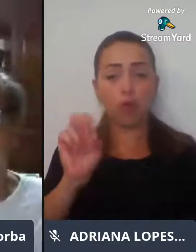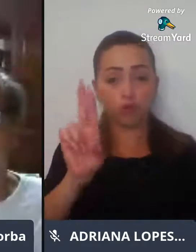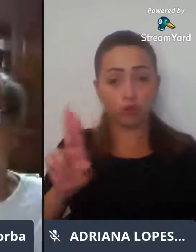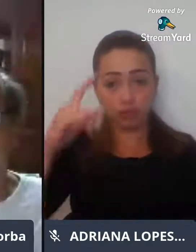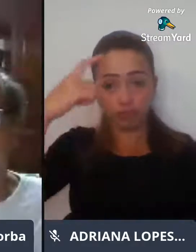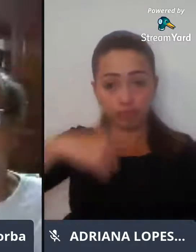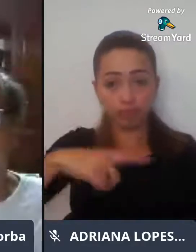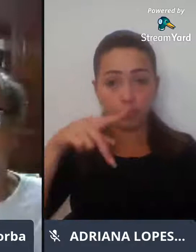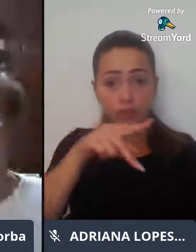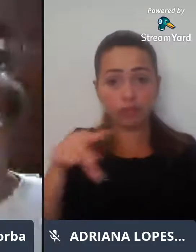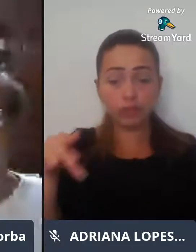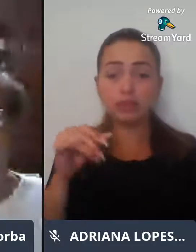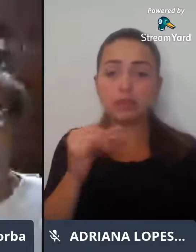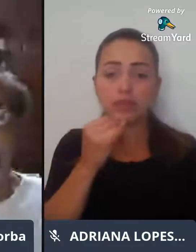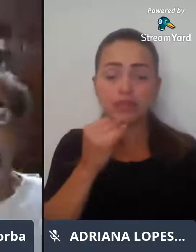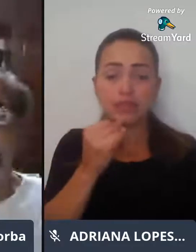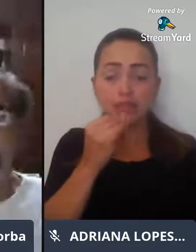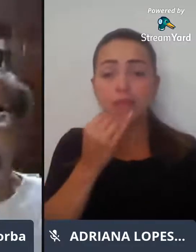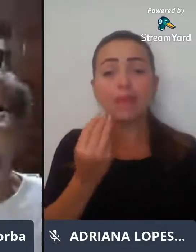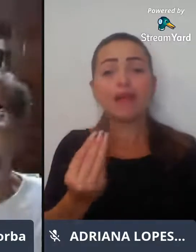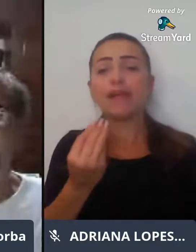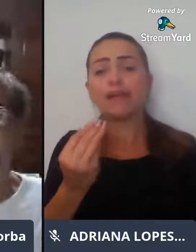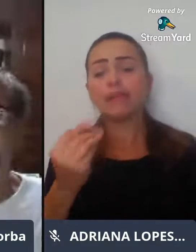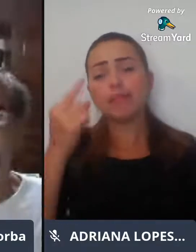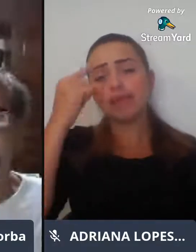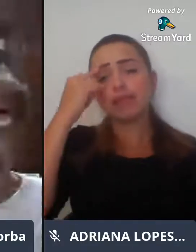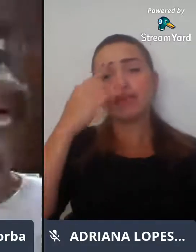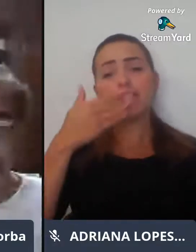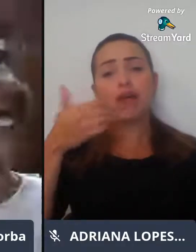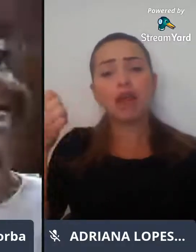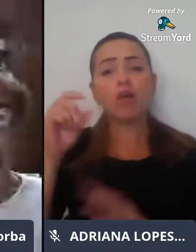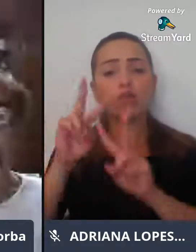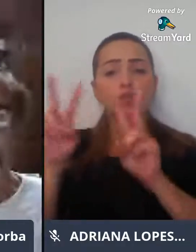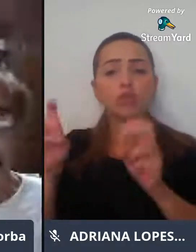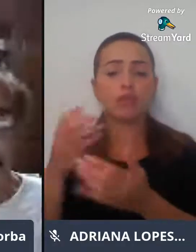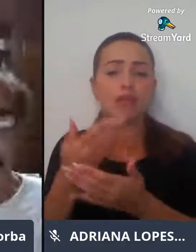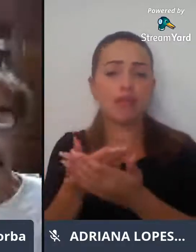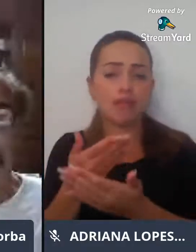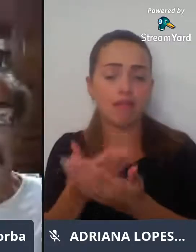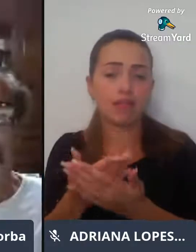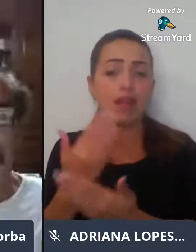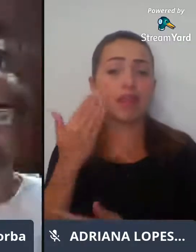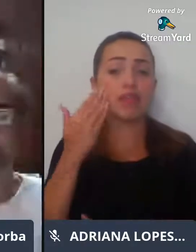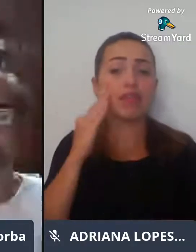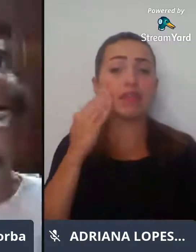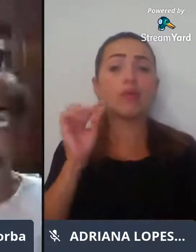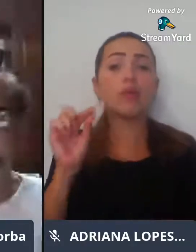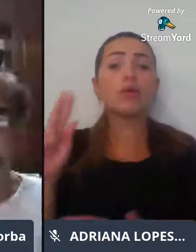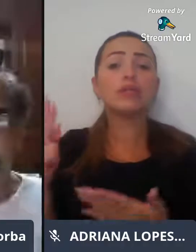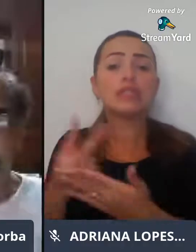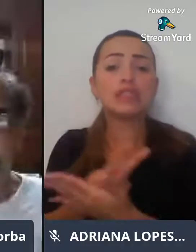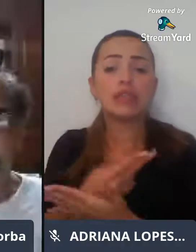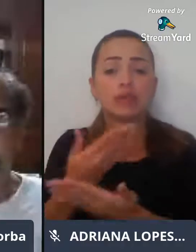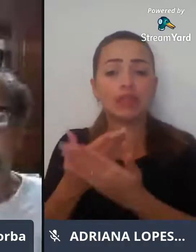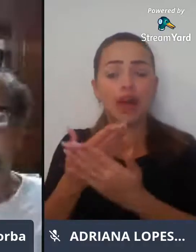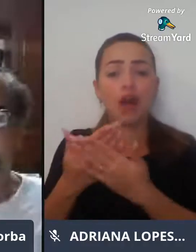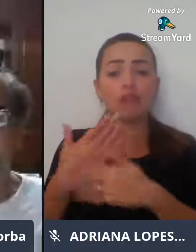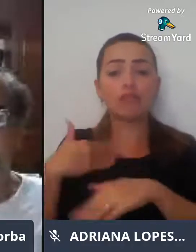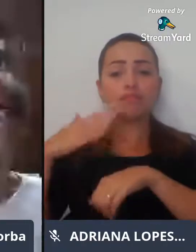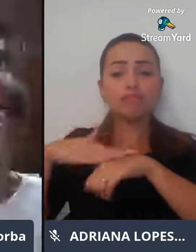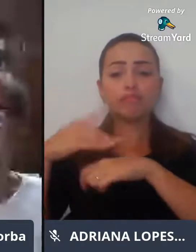professor, por exemplo, para pensar melhor sobre uma aula, entender o que aconteceu naquela aula, as escolhas que ele